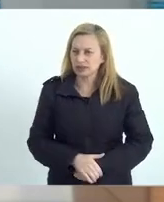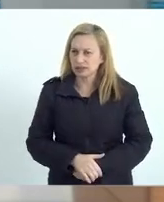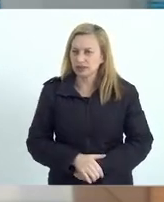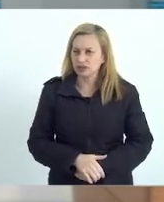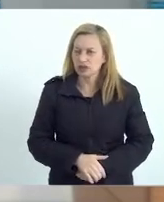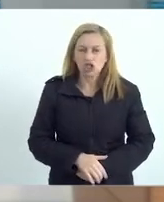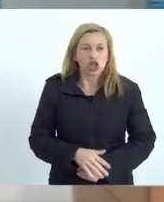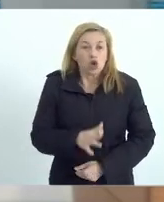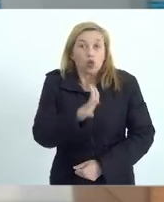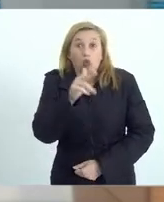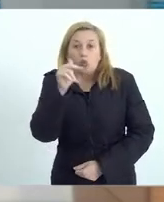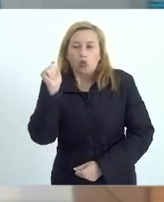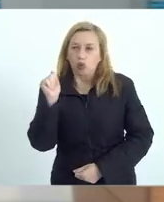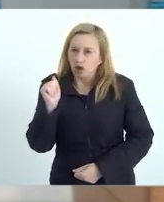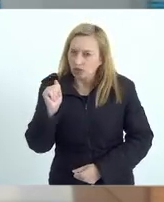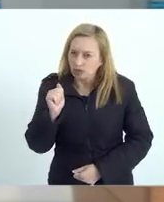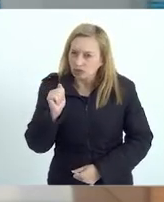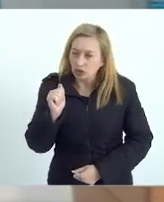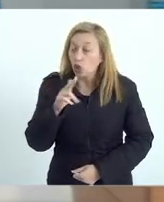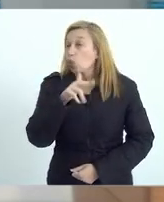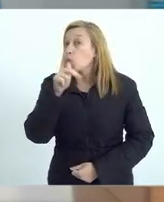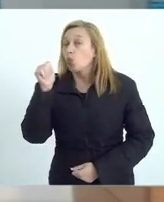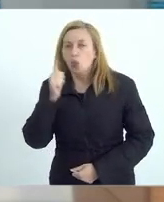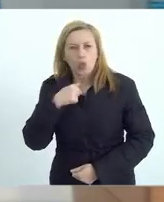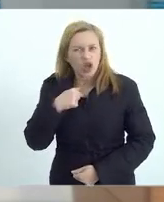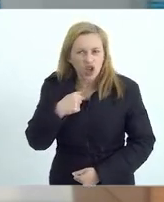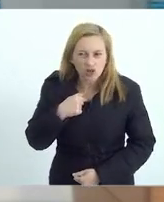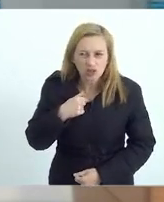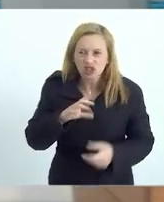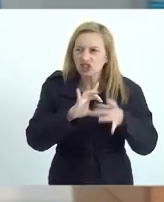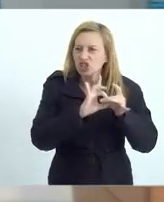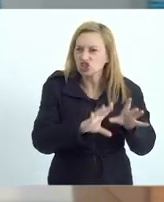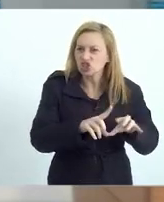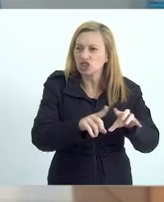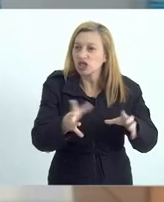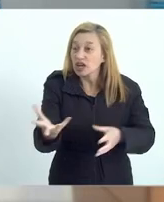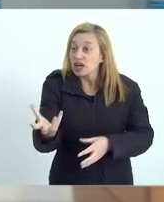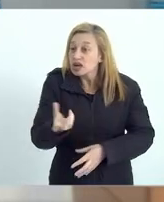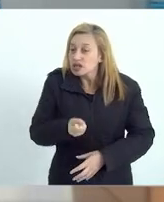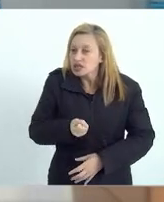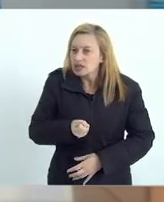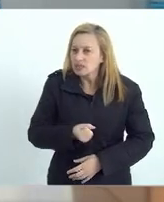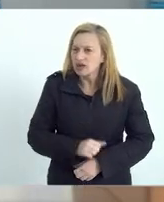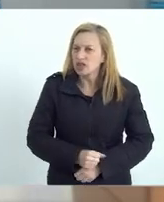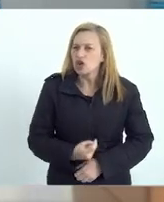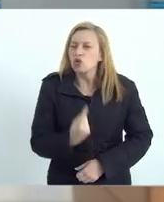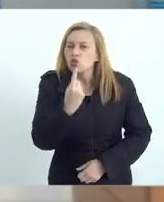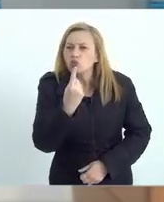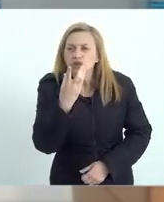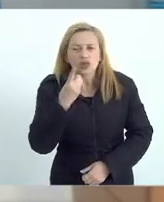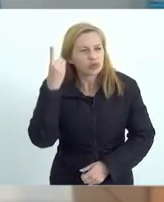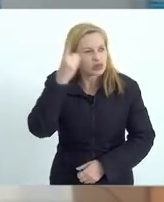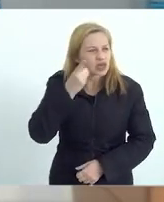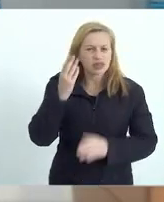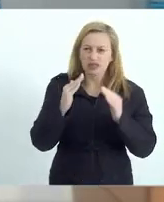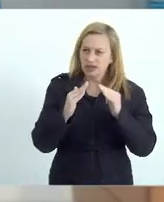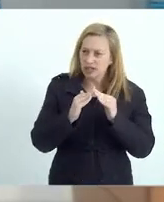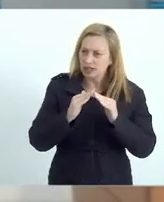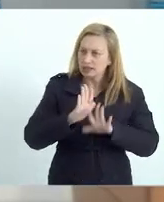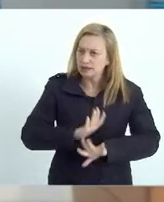Eu Jamais Jamais deixei de receber um deputado desta